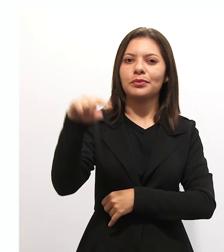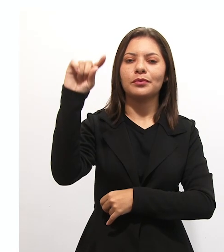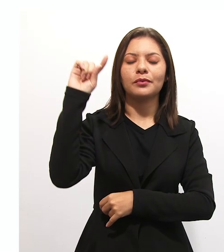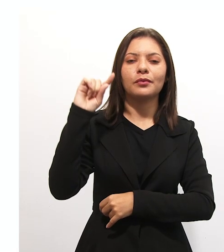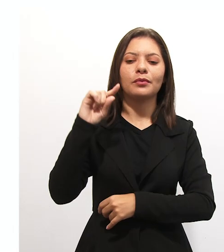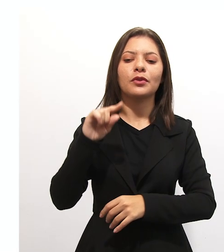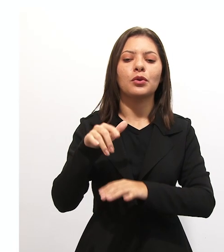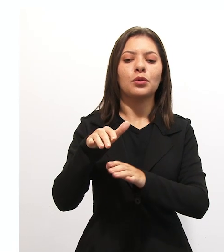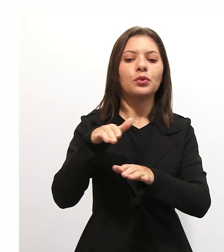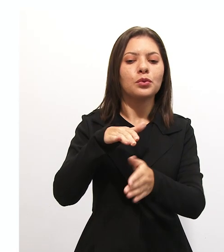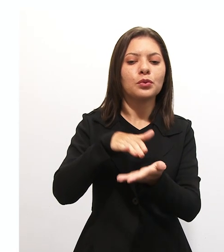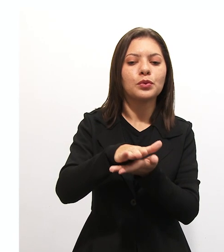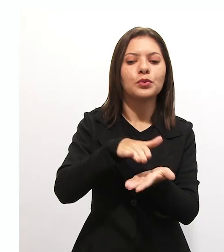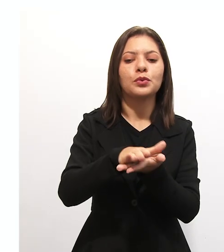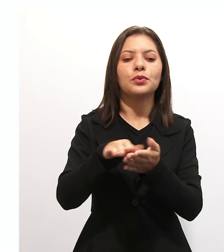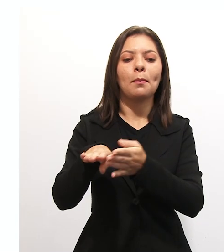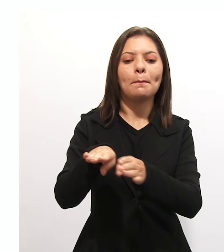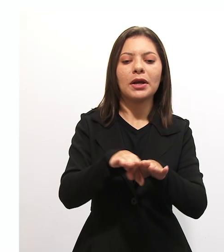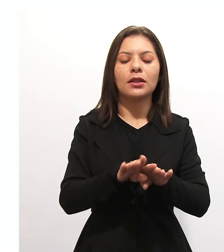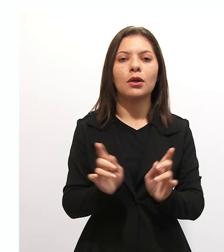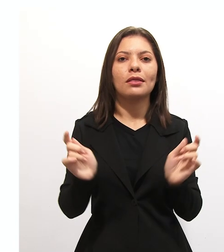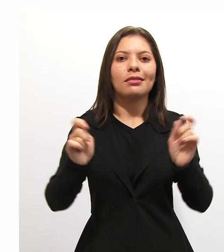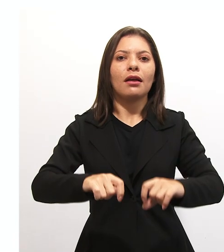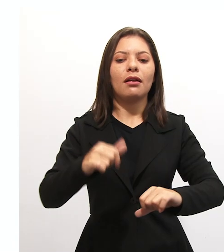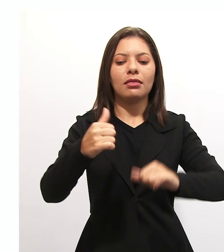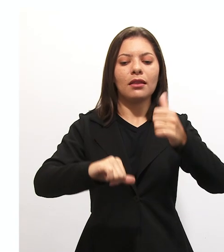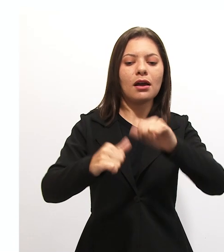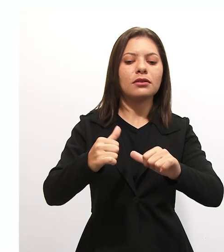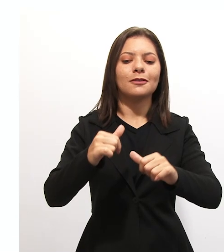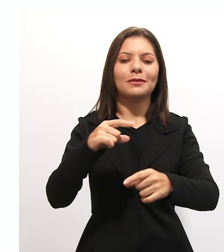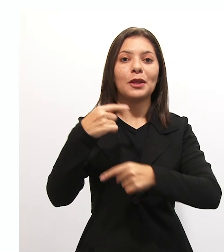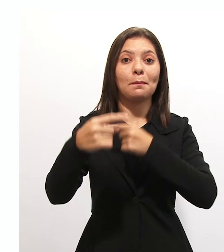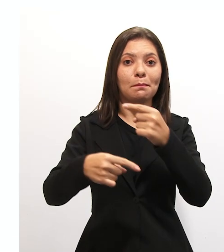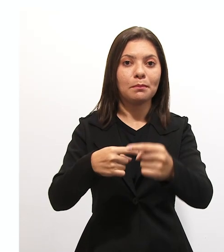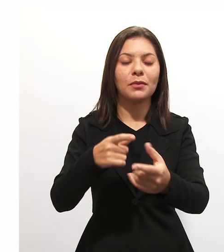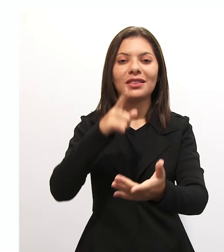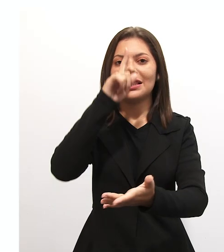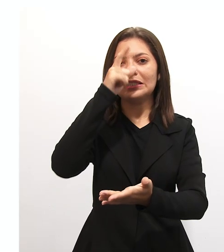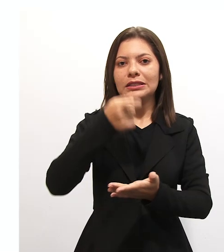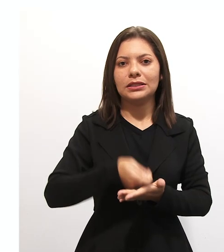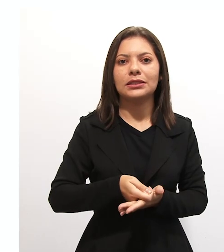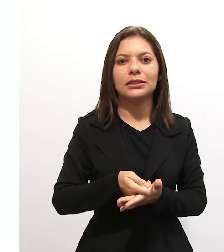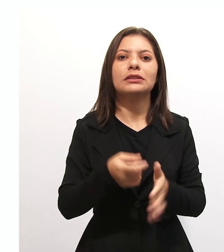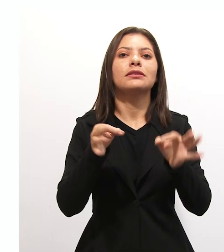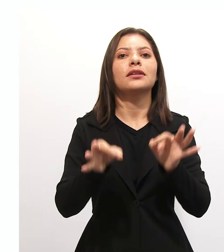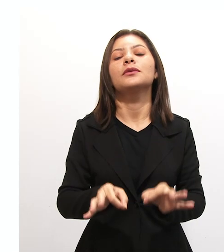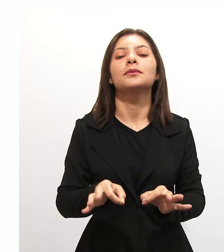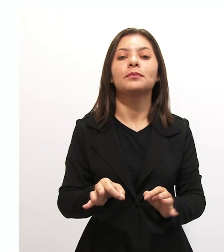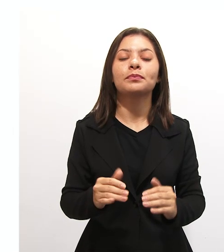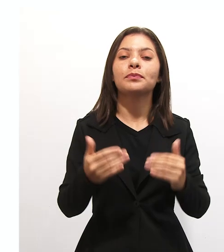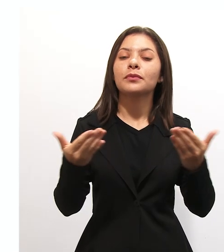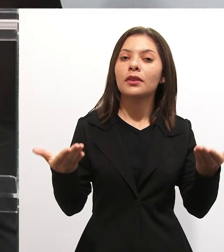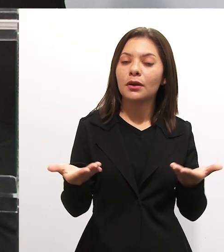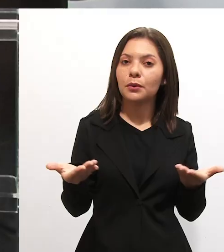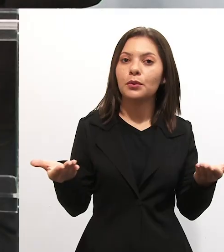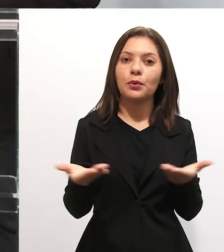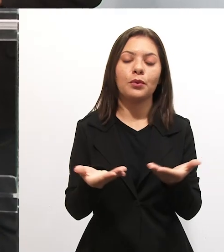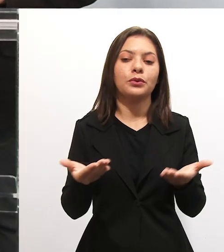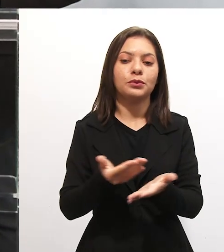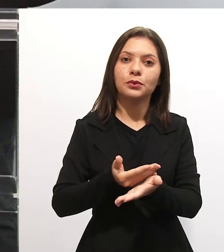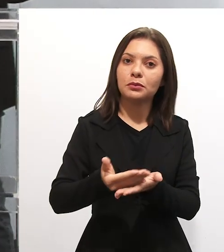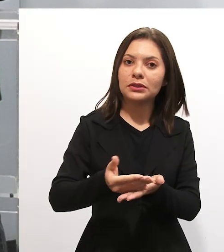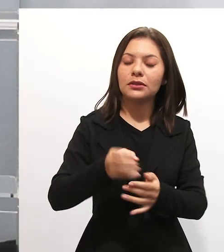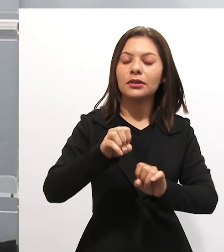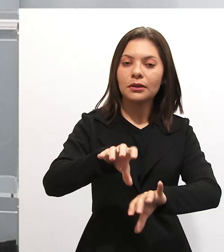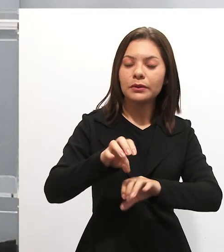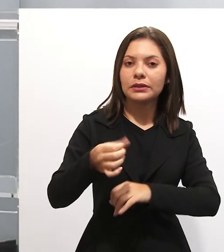ferramenta de análise e decisão. Então, caro aluno, a gente vai iniciar essa aula 6